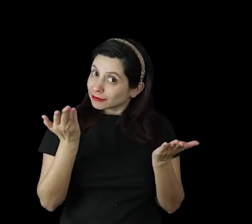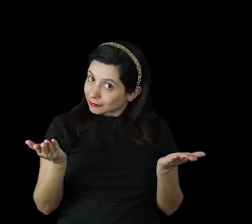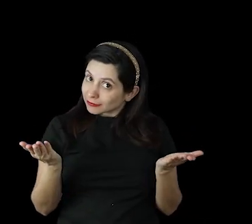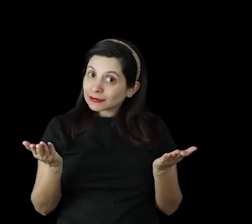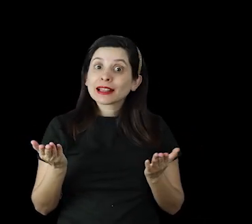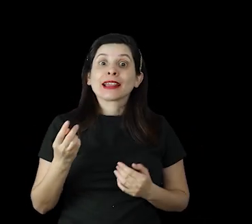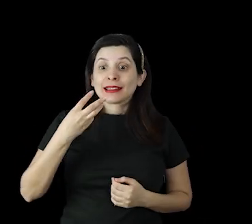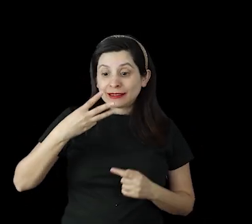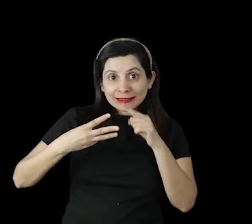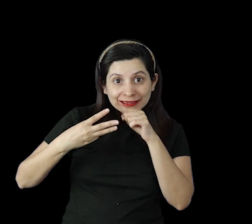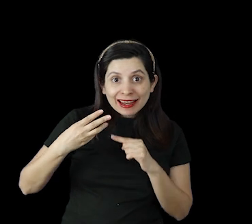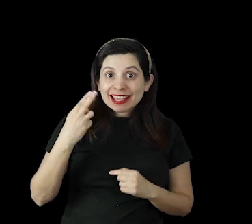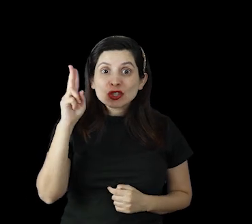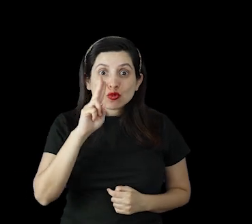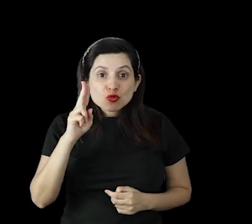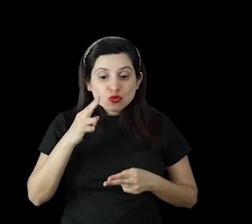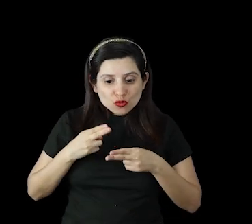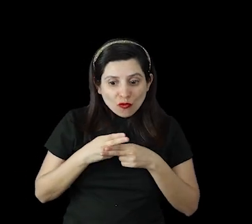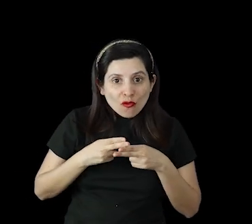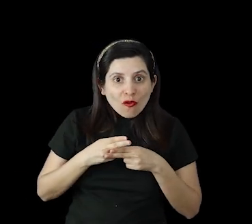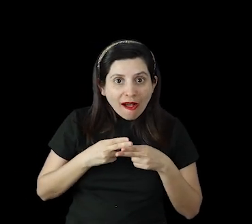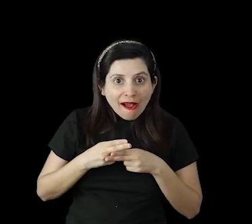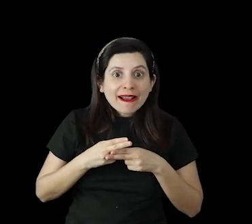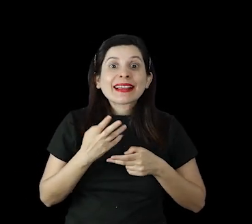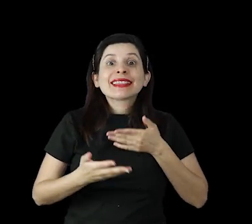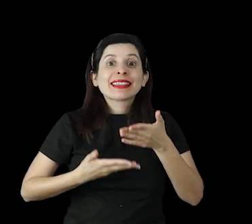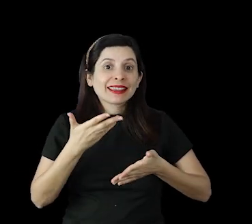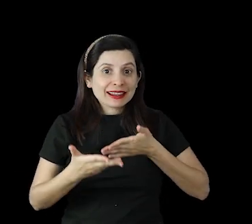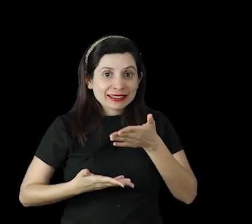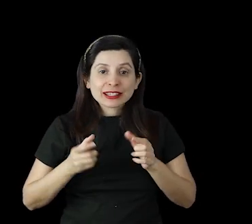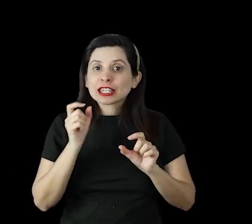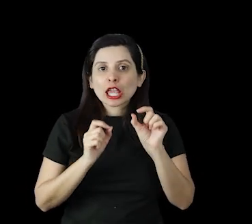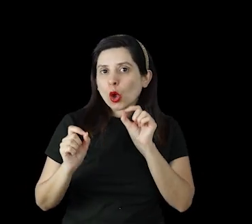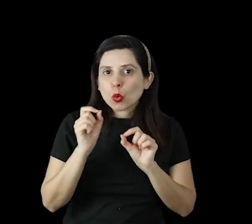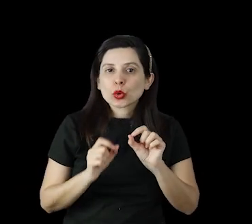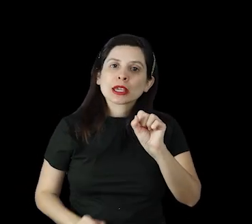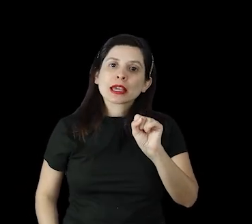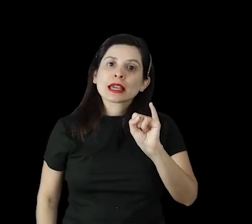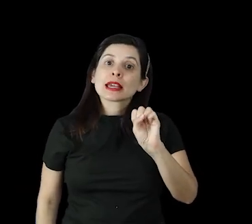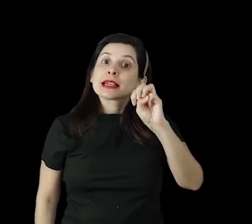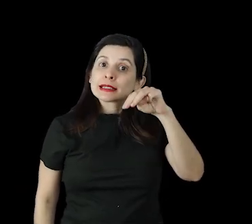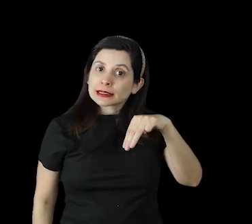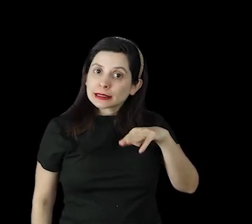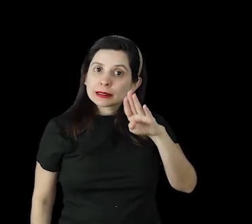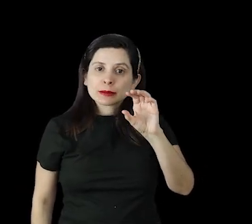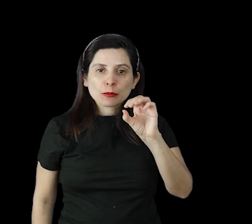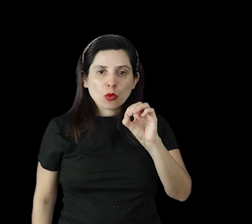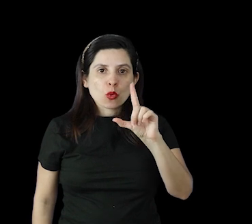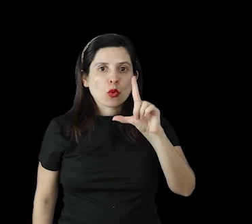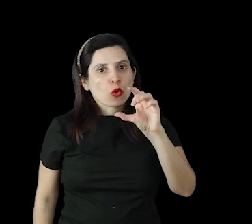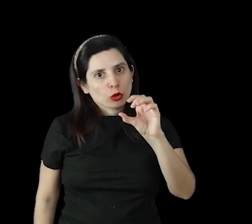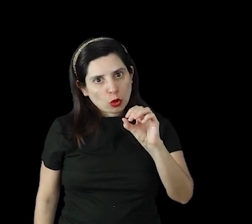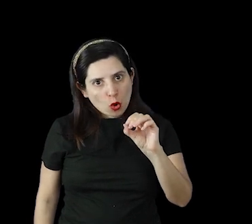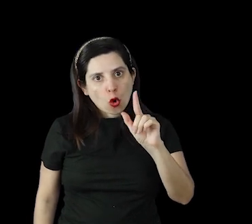ele vai falar também de uma especificidade que me interessa muito, que é a simbologia. Então, ele vai falar da faca que um